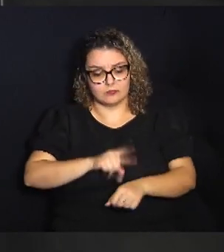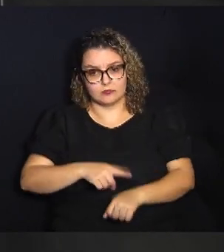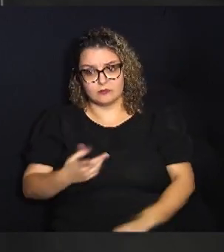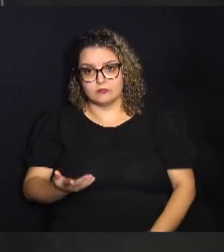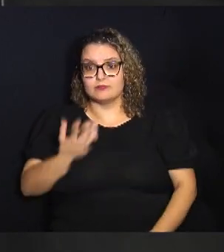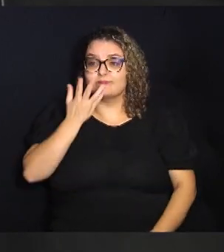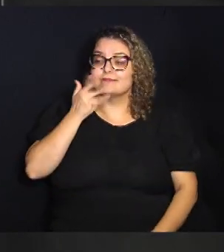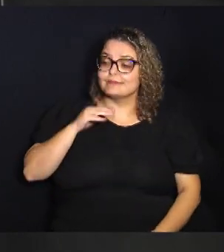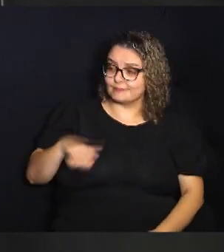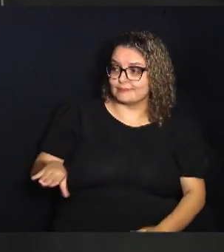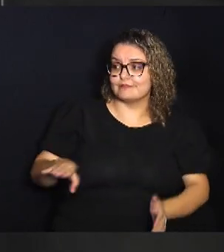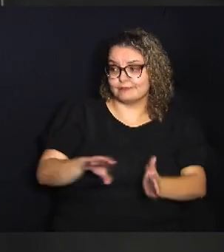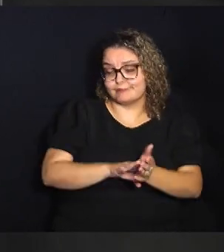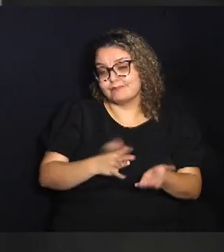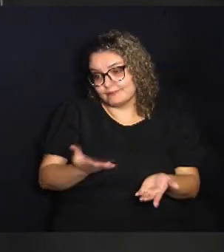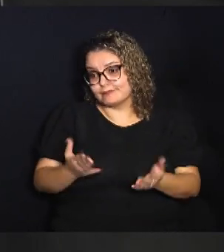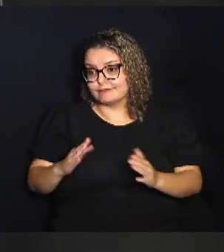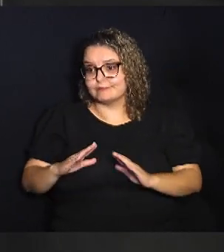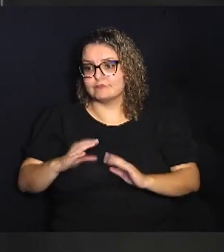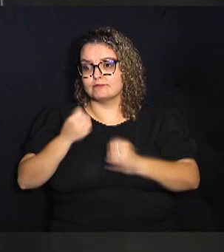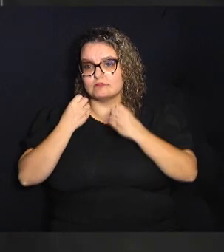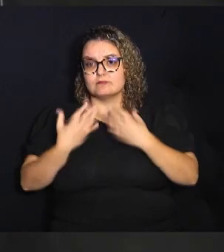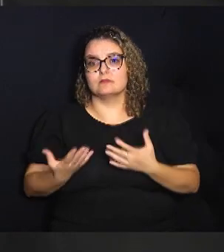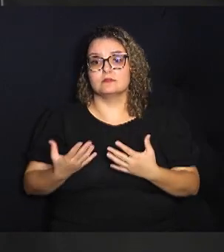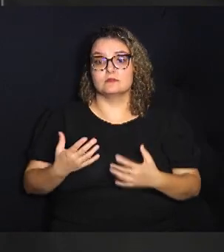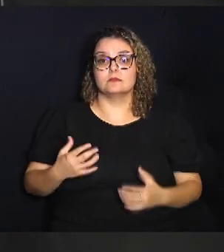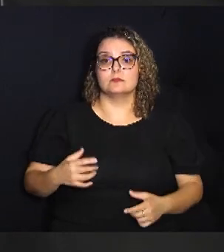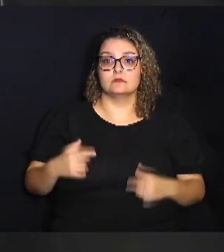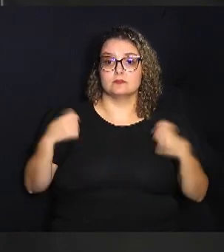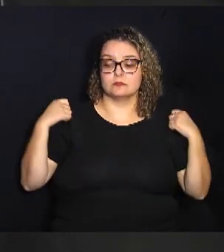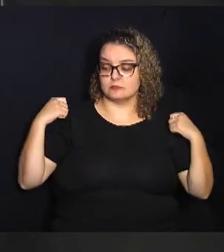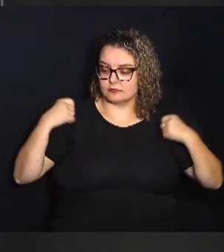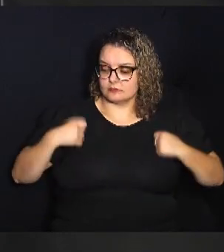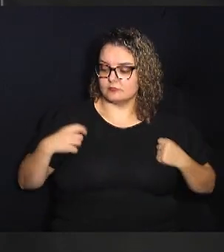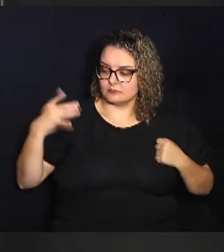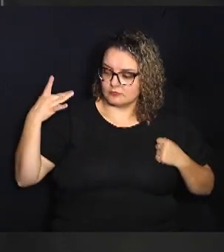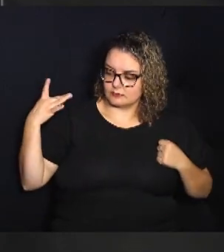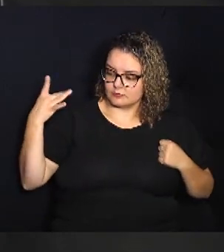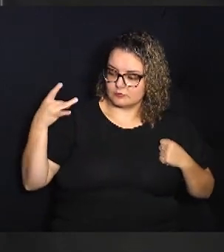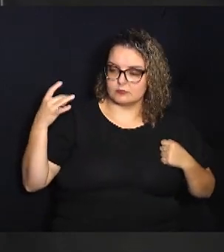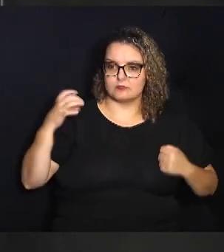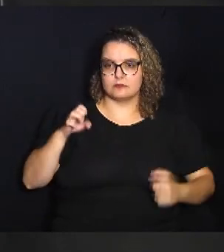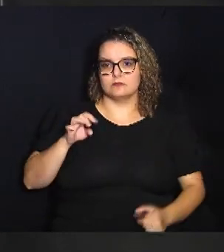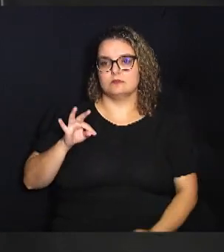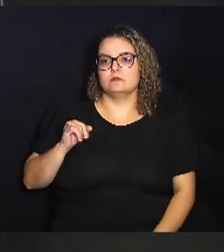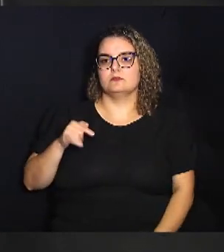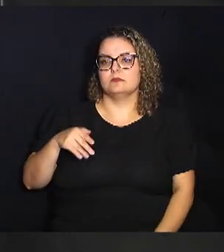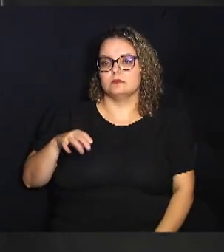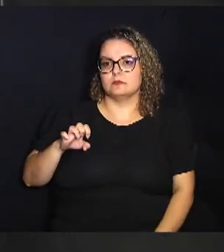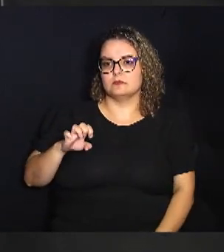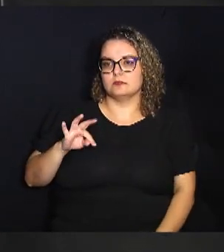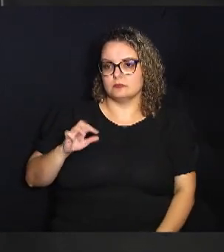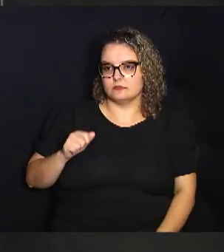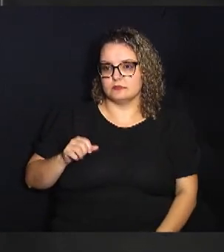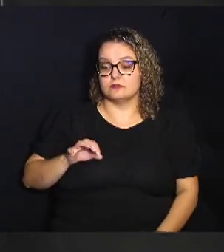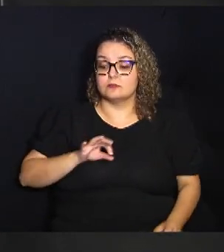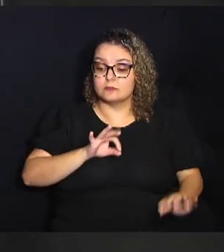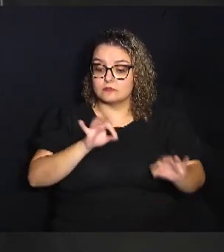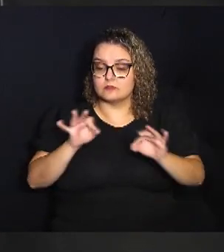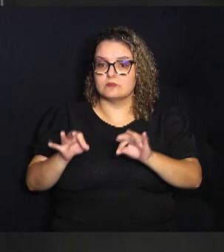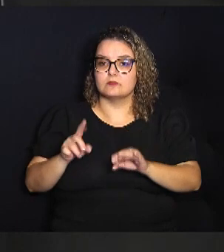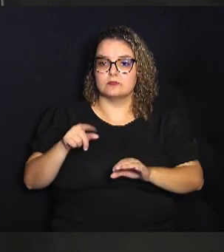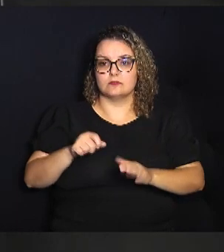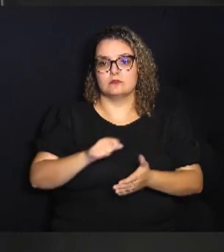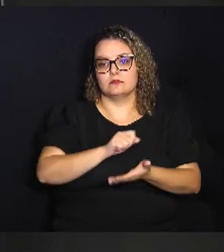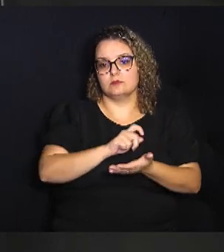chegou bem. Então essas etiquetas inteligentes, o pai vai ter um monitoramento da criança, é um